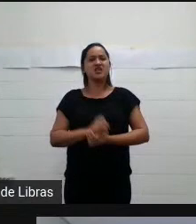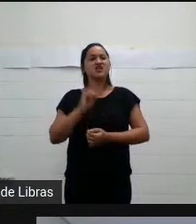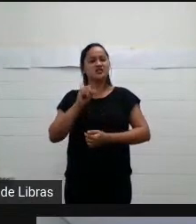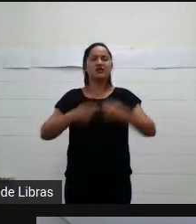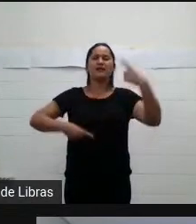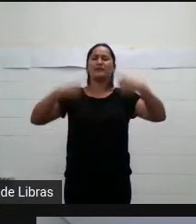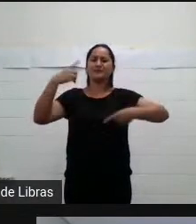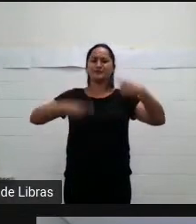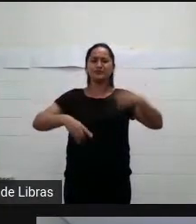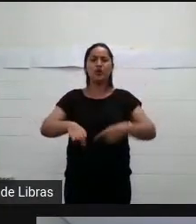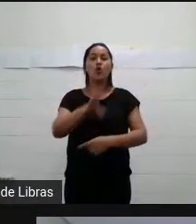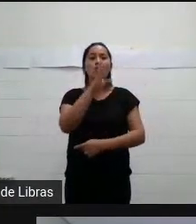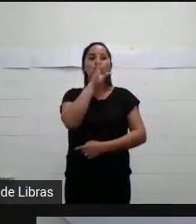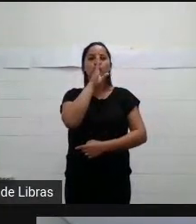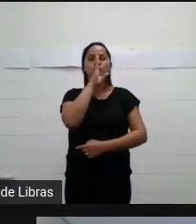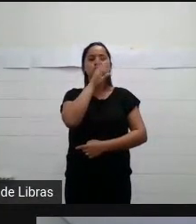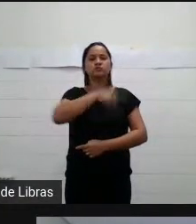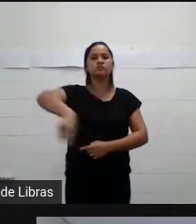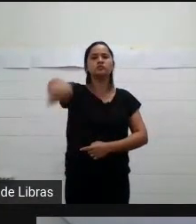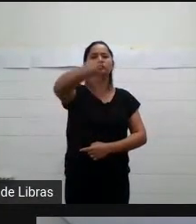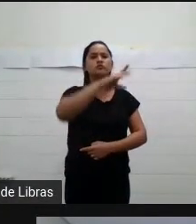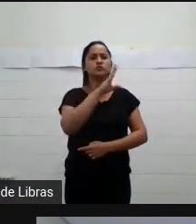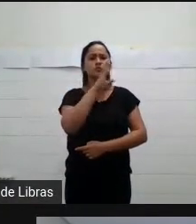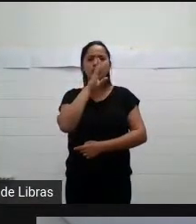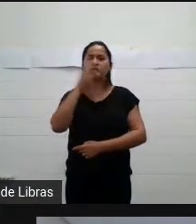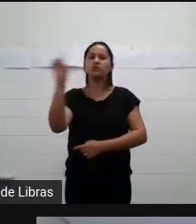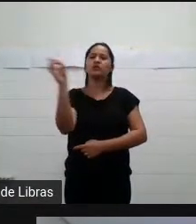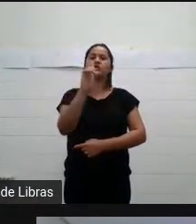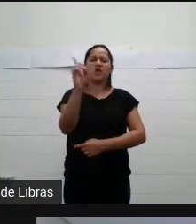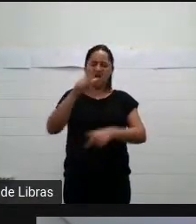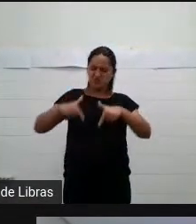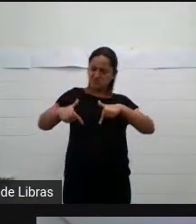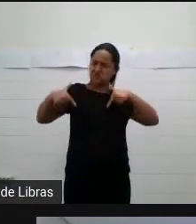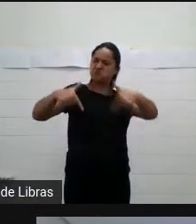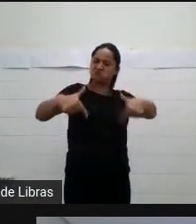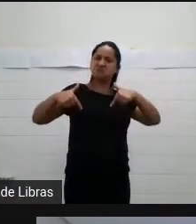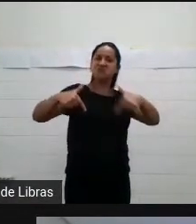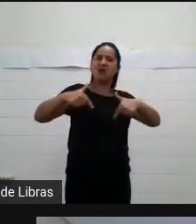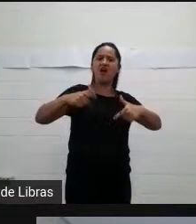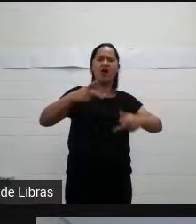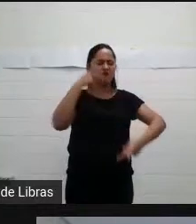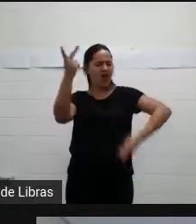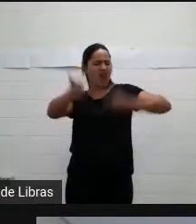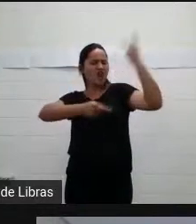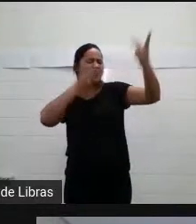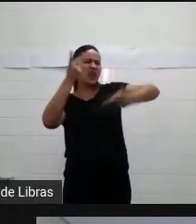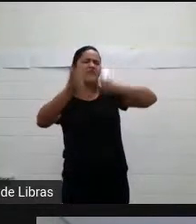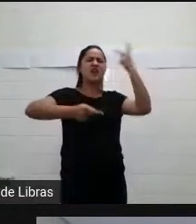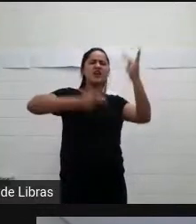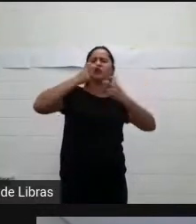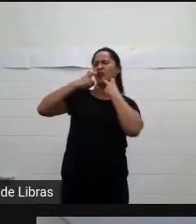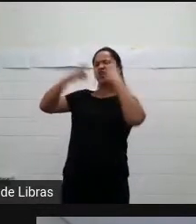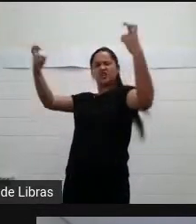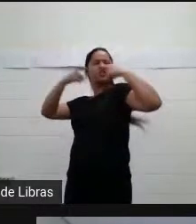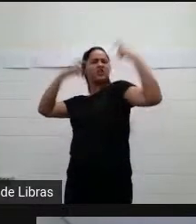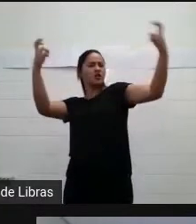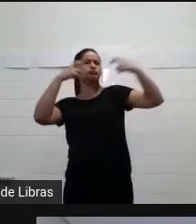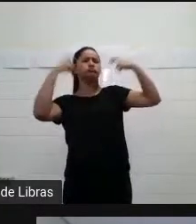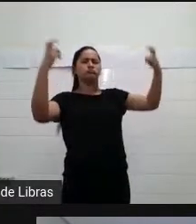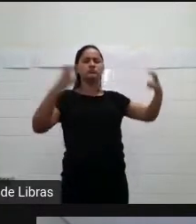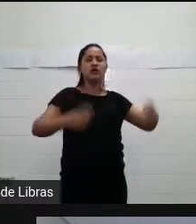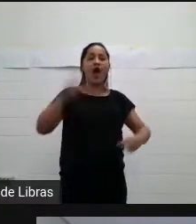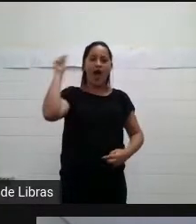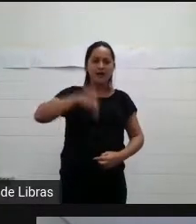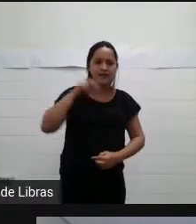de silenciamento. Sim. A gente vai continuar aqui, falando, gritando, esperneando, aqui e